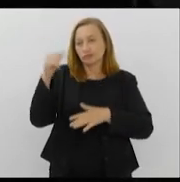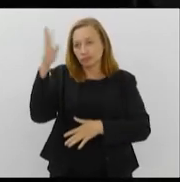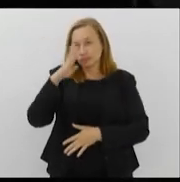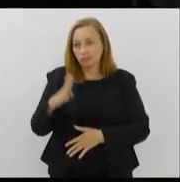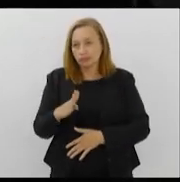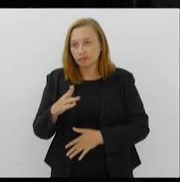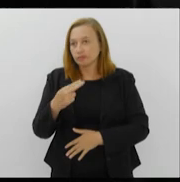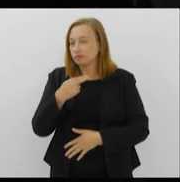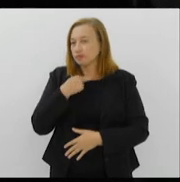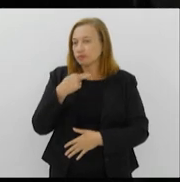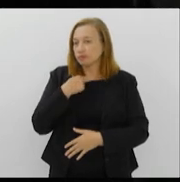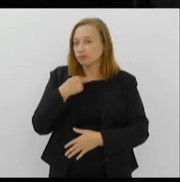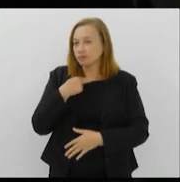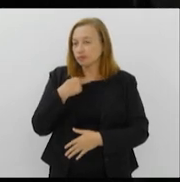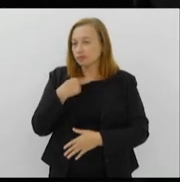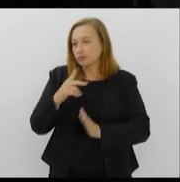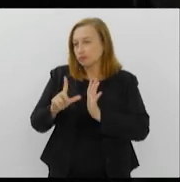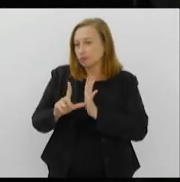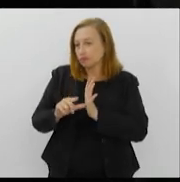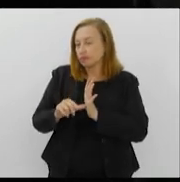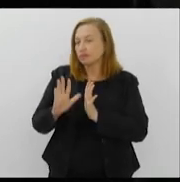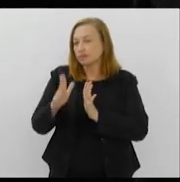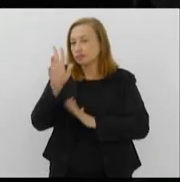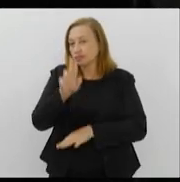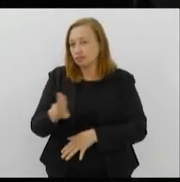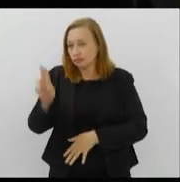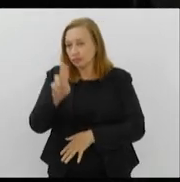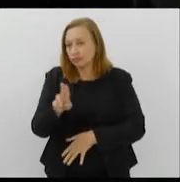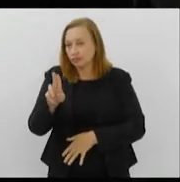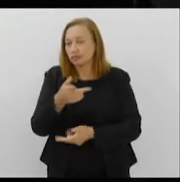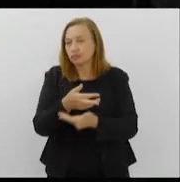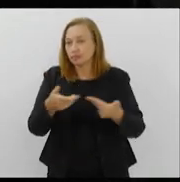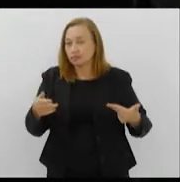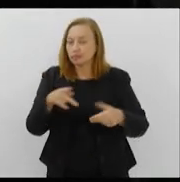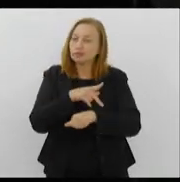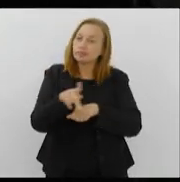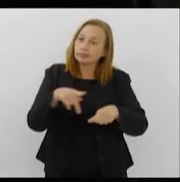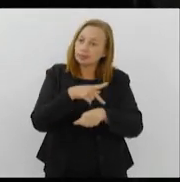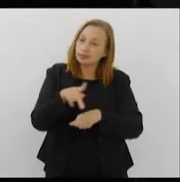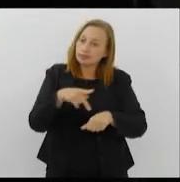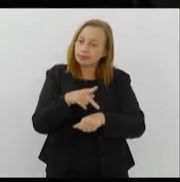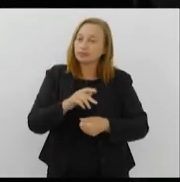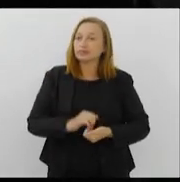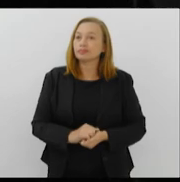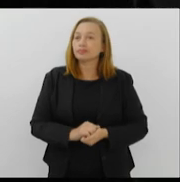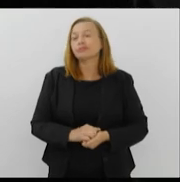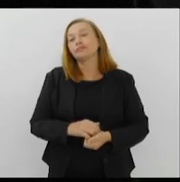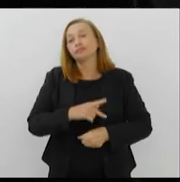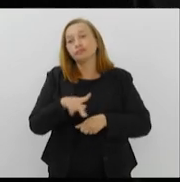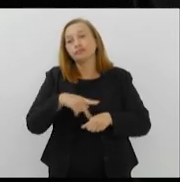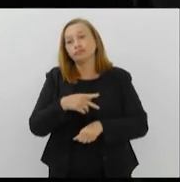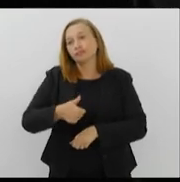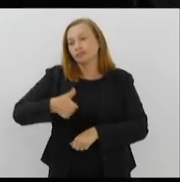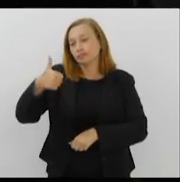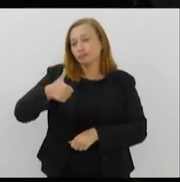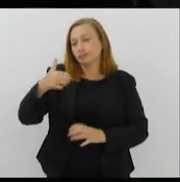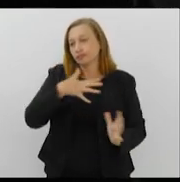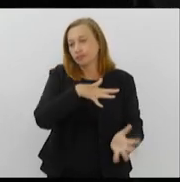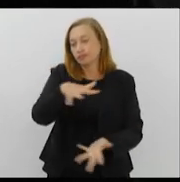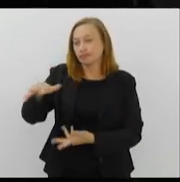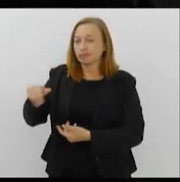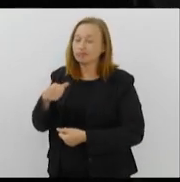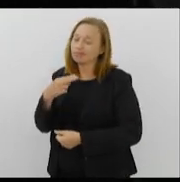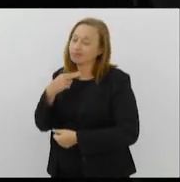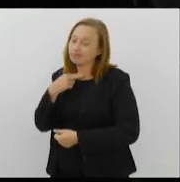poderia ficar de fora, porque já é utilizado em muitos países, países de primeiro mundo, e a gente não